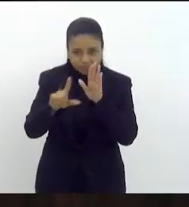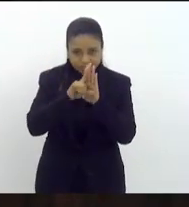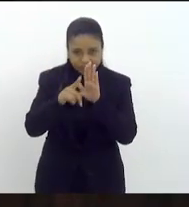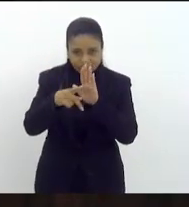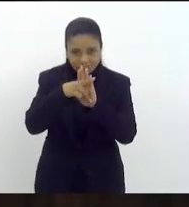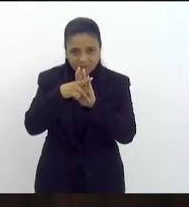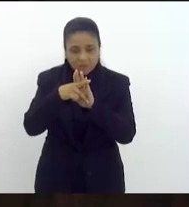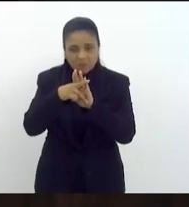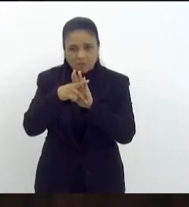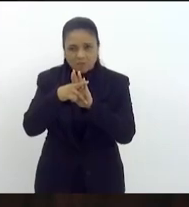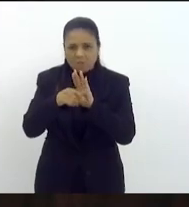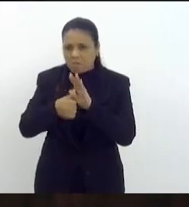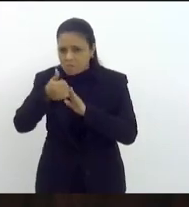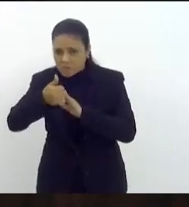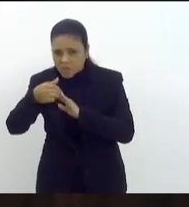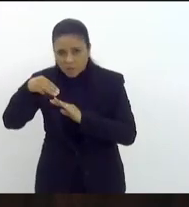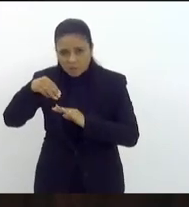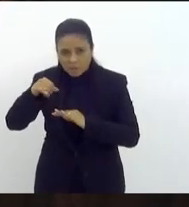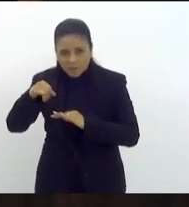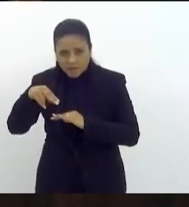pode ser Mickey